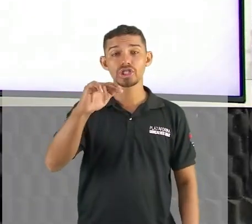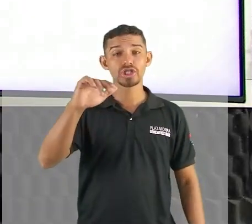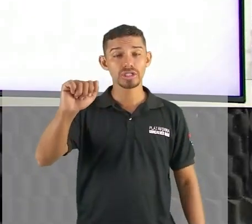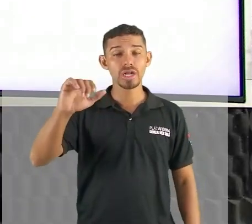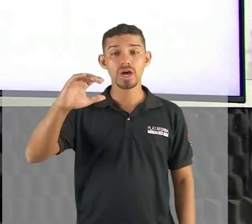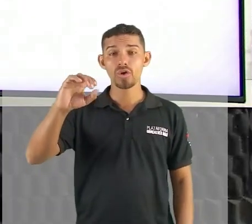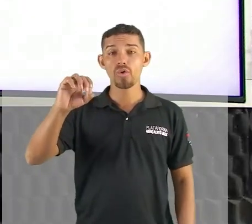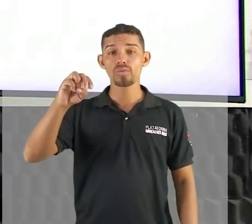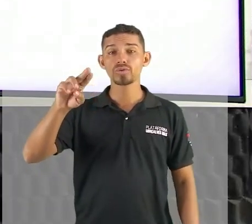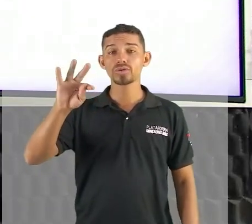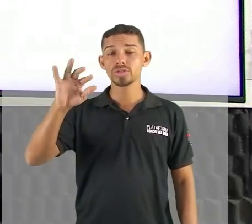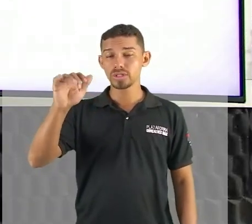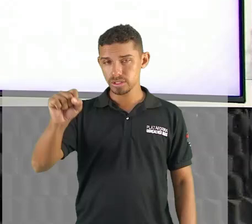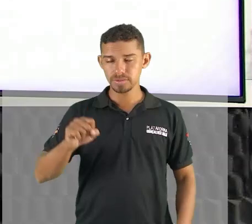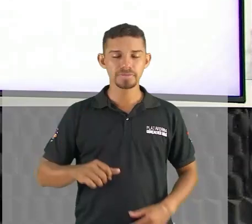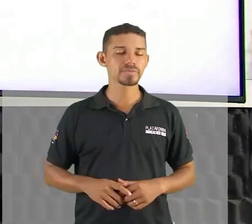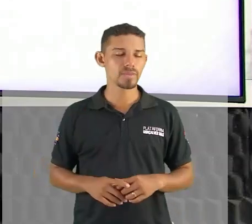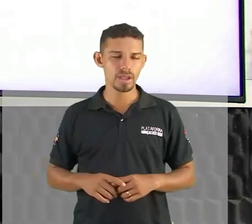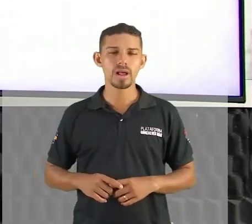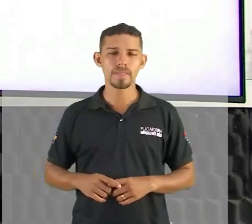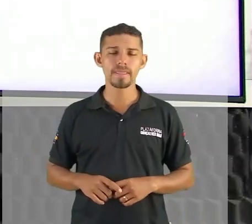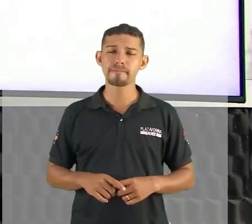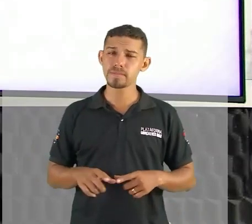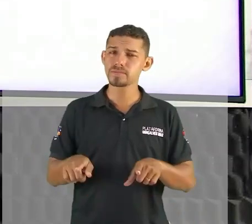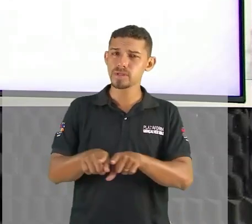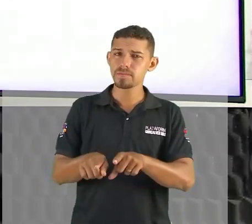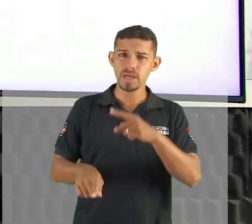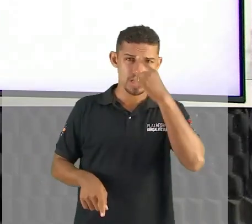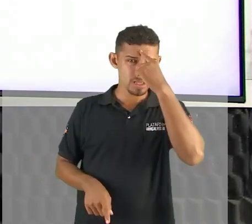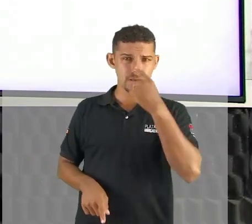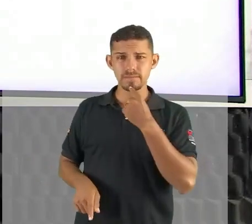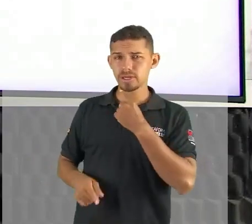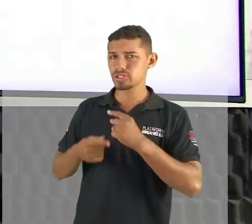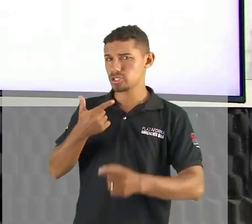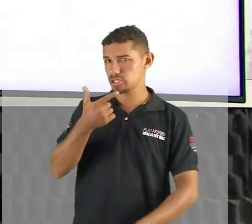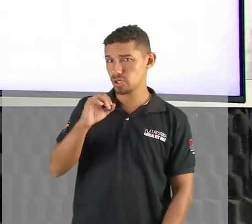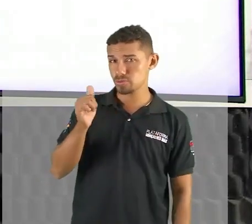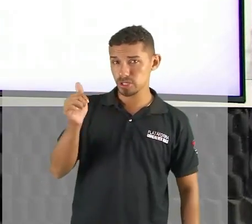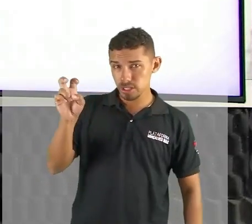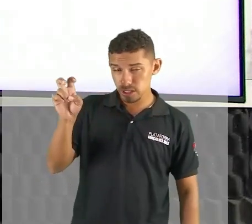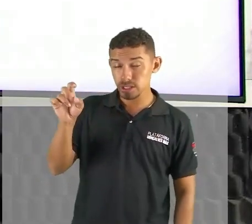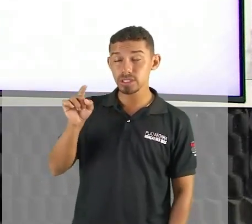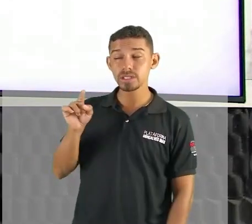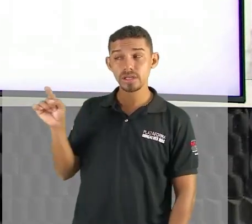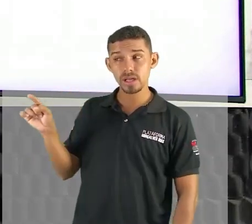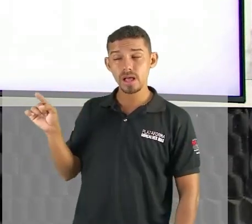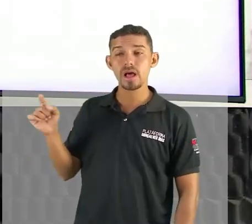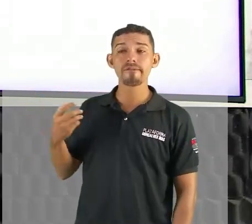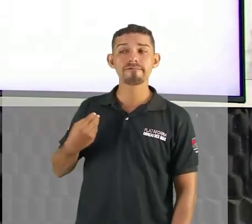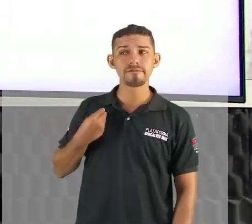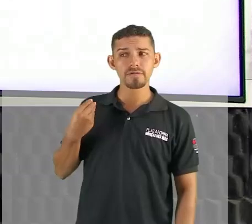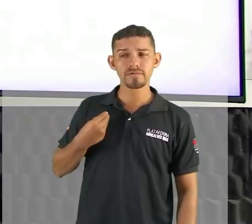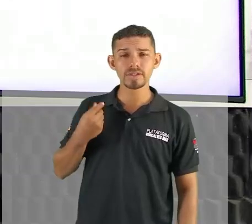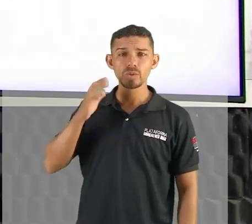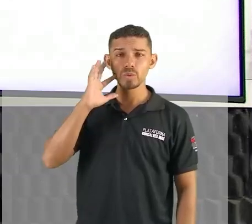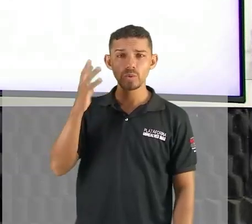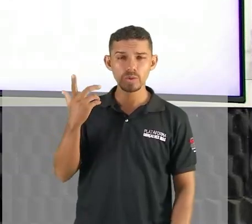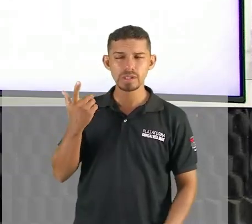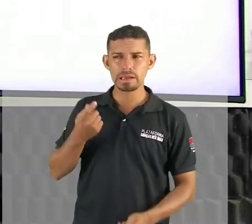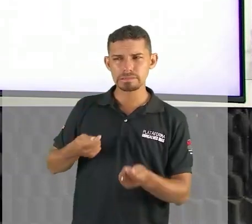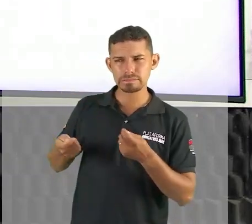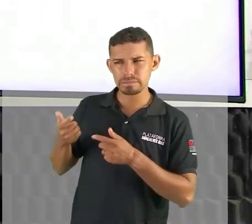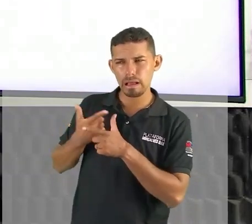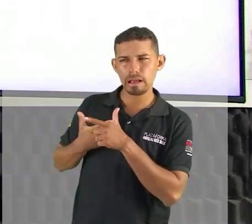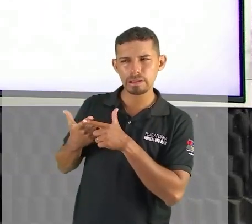Na outra imagem, em 2015, também nós vivenciamos, nesse momento, uma conturbação